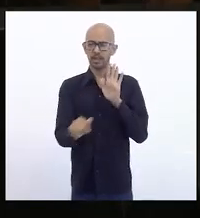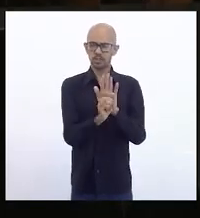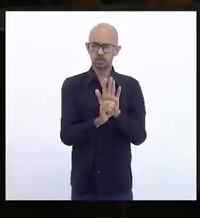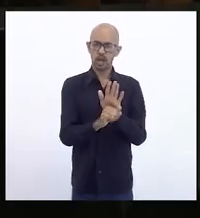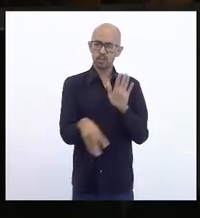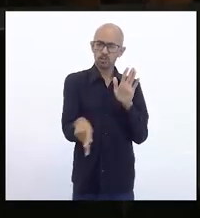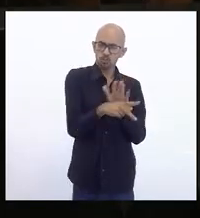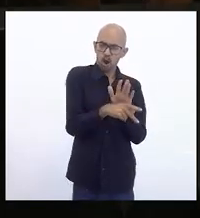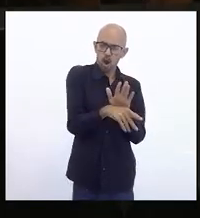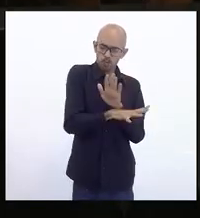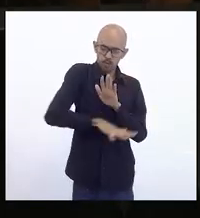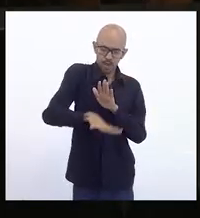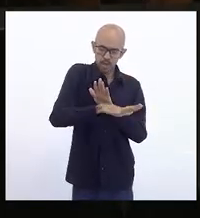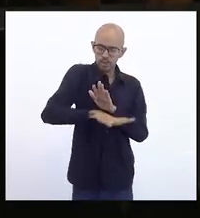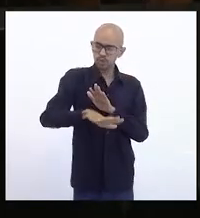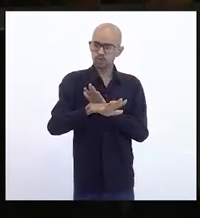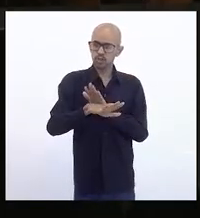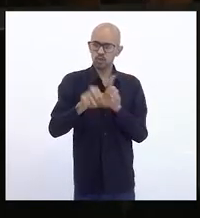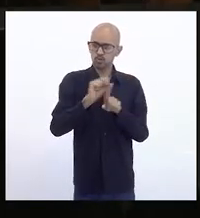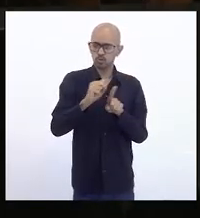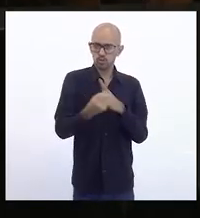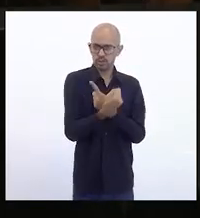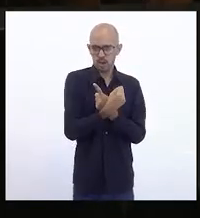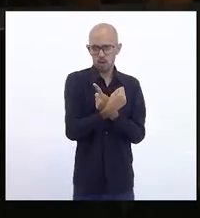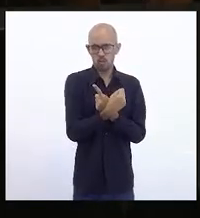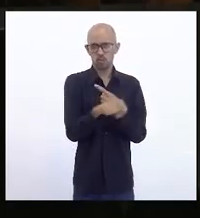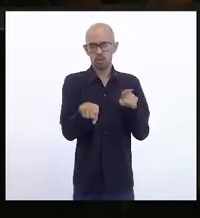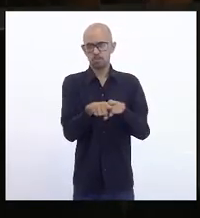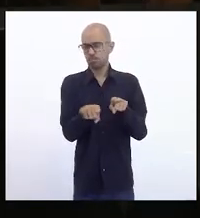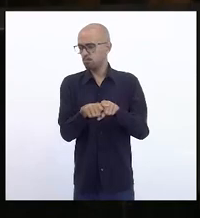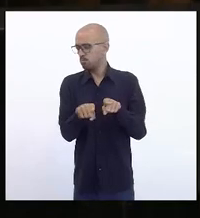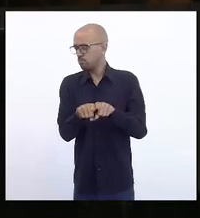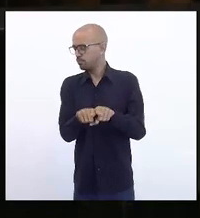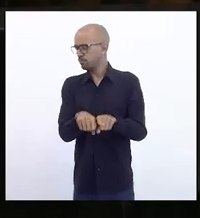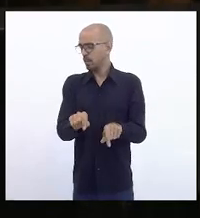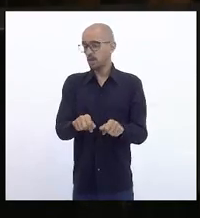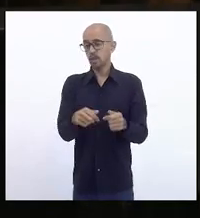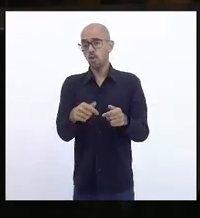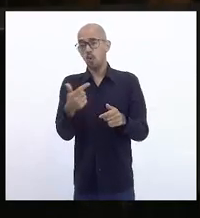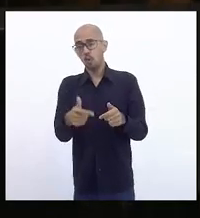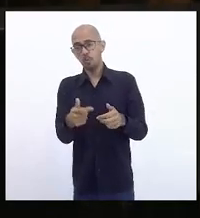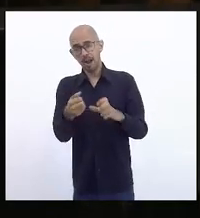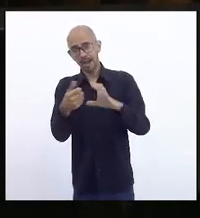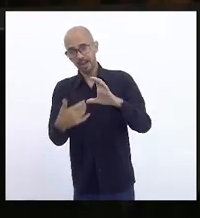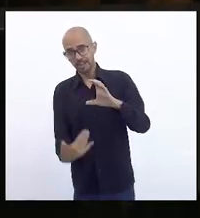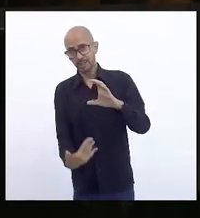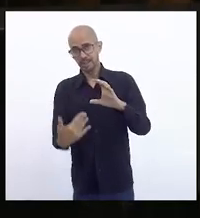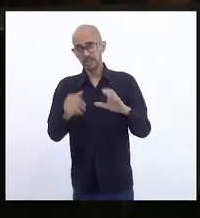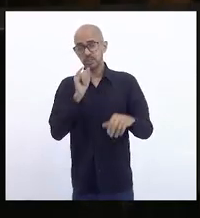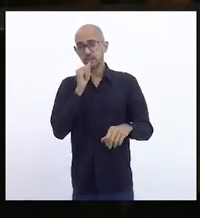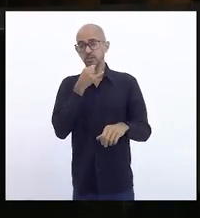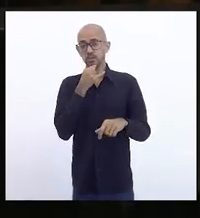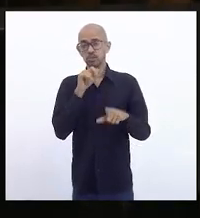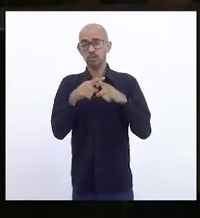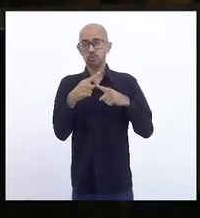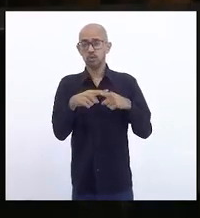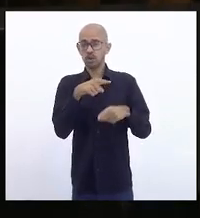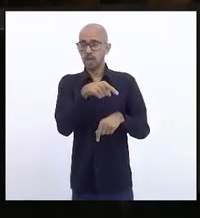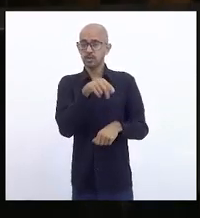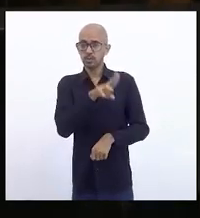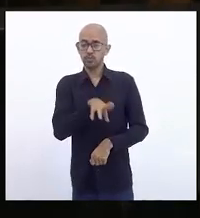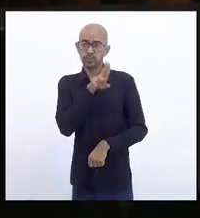social muito grande. E eu queria aqui trazer um elemento muito triste dentro desse debate, que ela nunca foi vista como